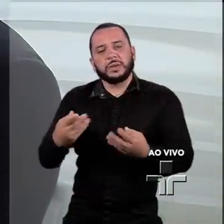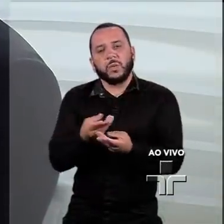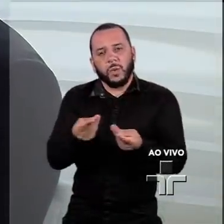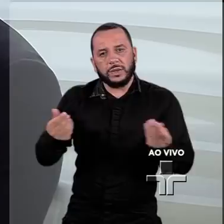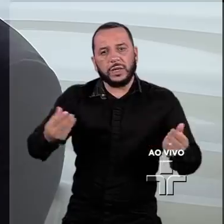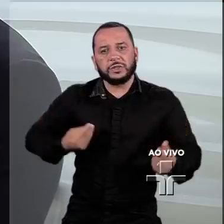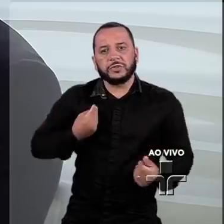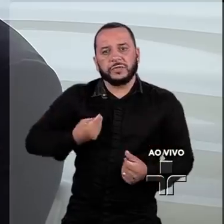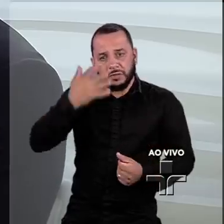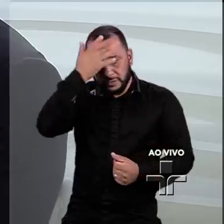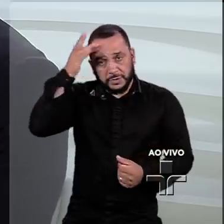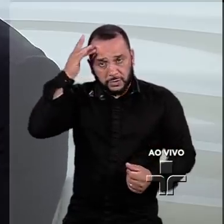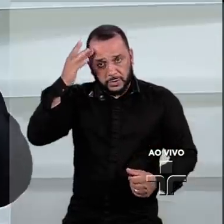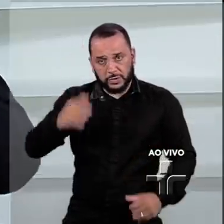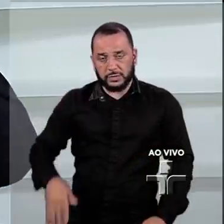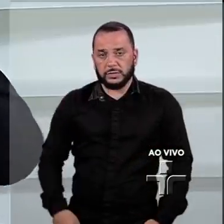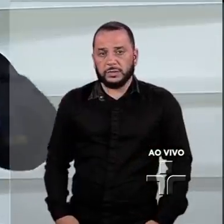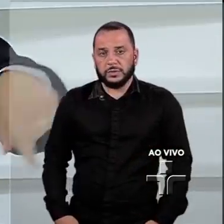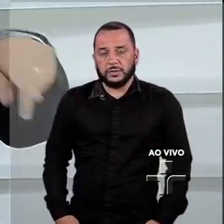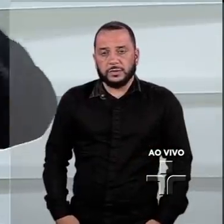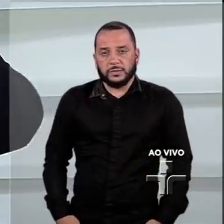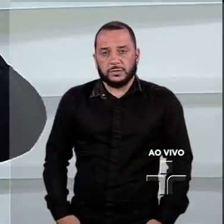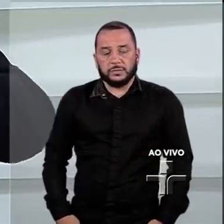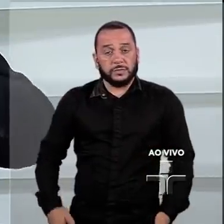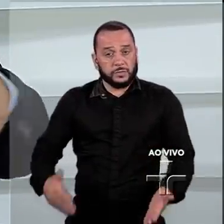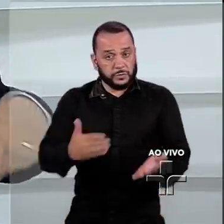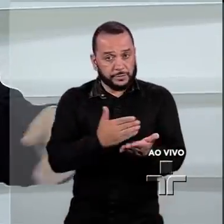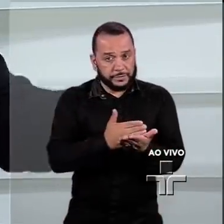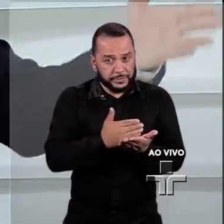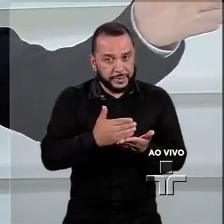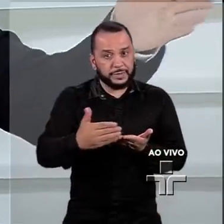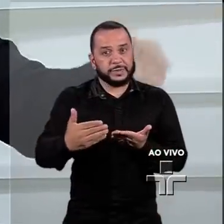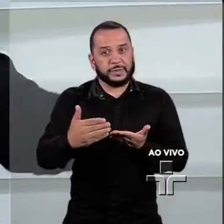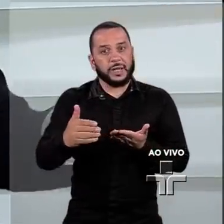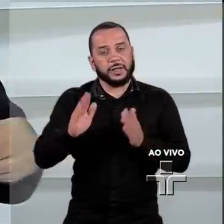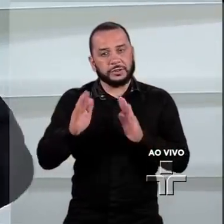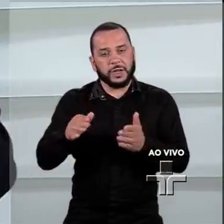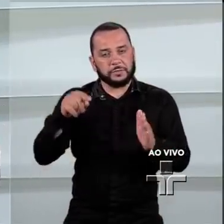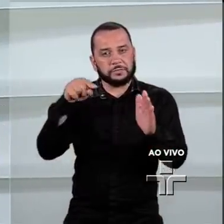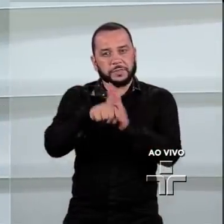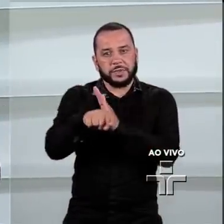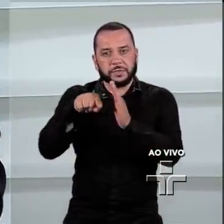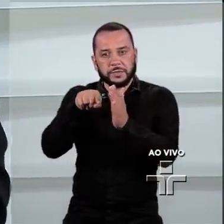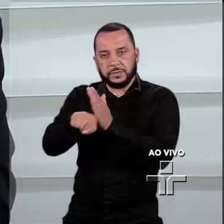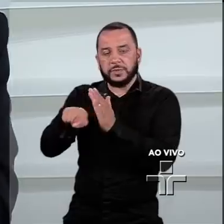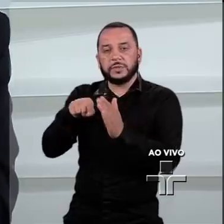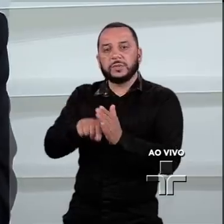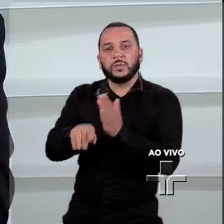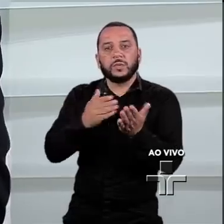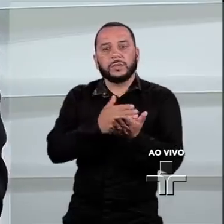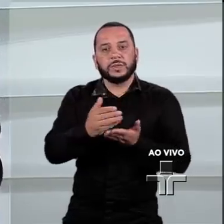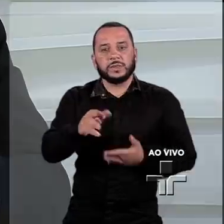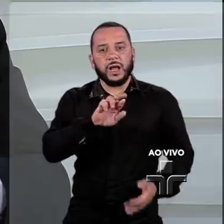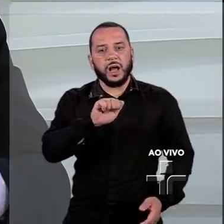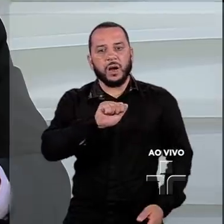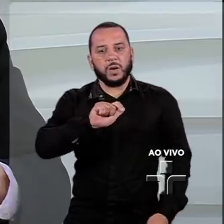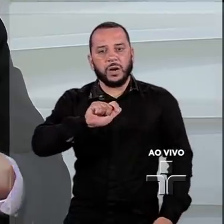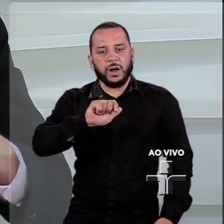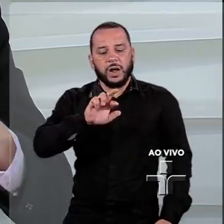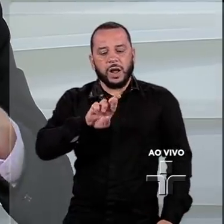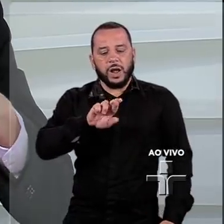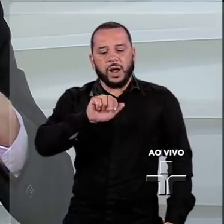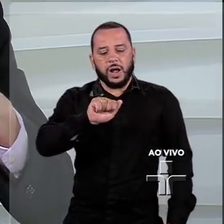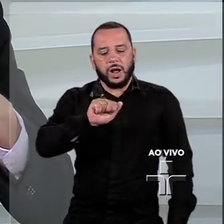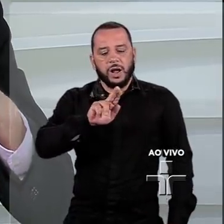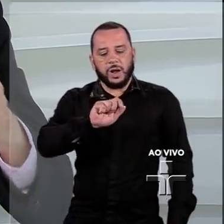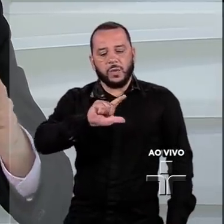paulistano, à paulistana. Bruno, a gente vai começar a fazer a nossa roda aqui, começando pelo Raul, por favor. Prefeito, boa noite.